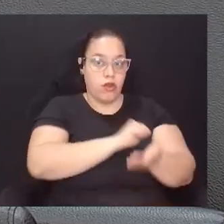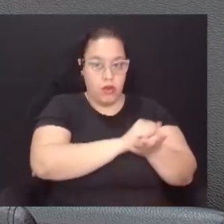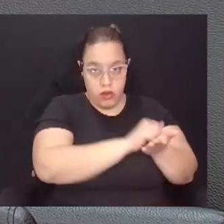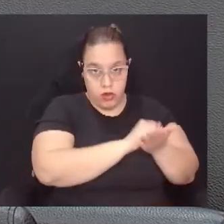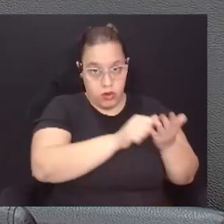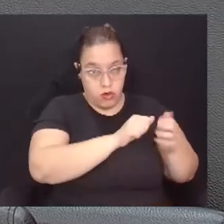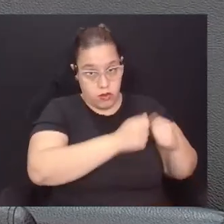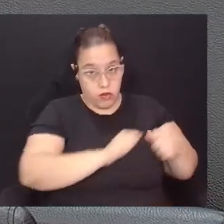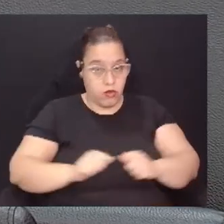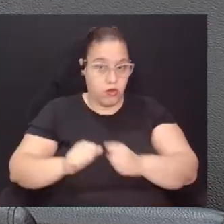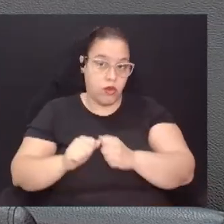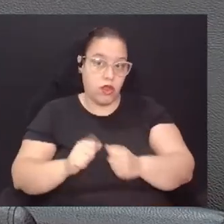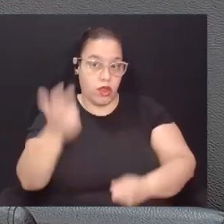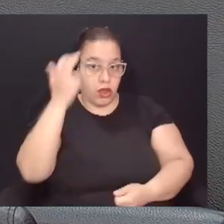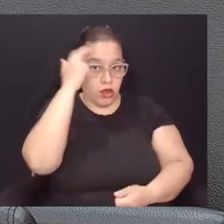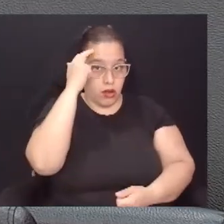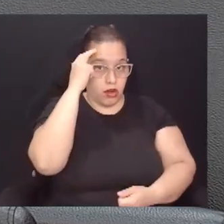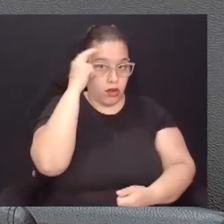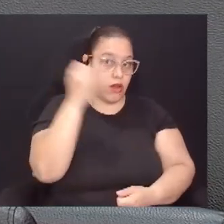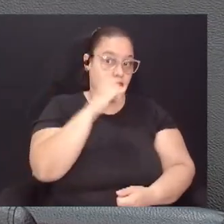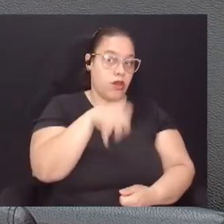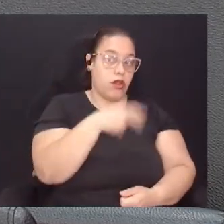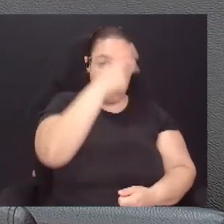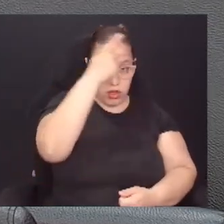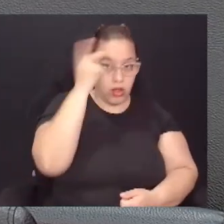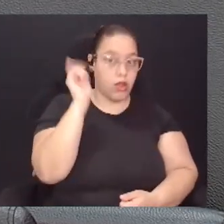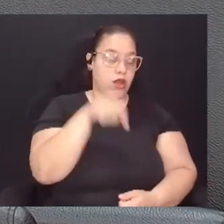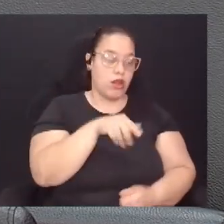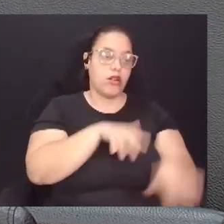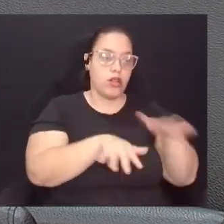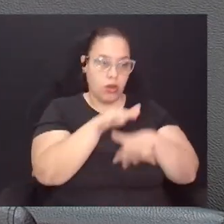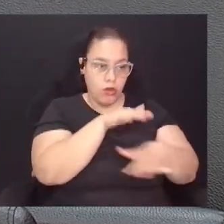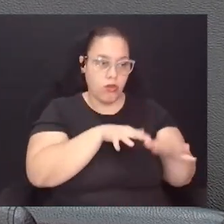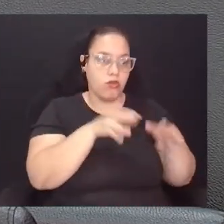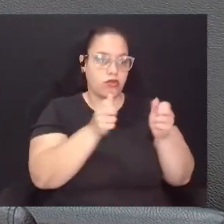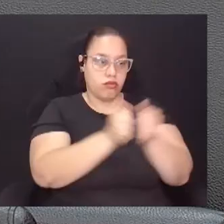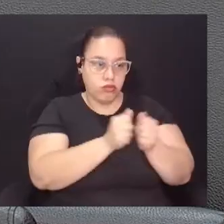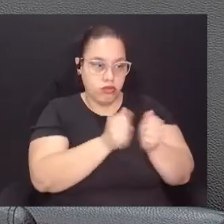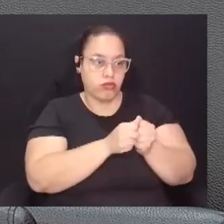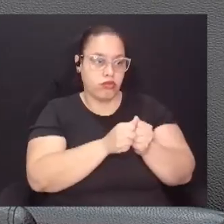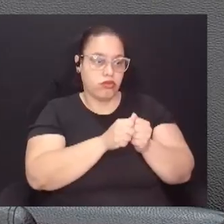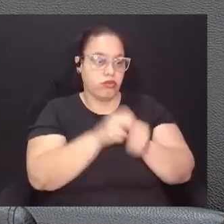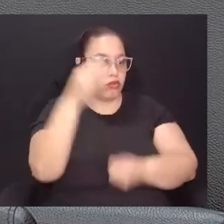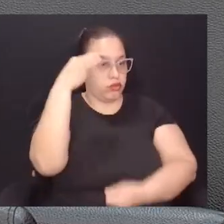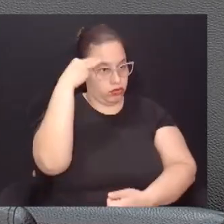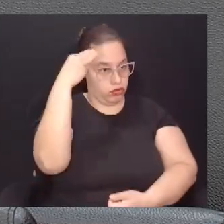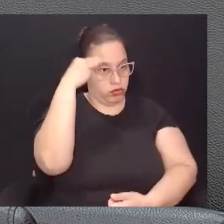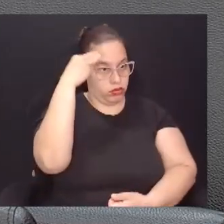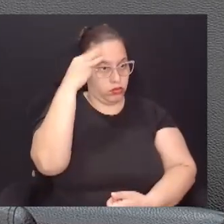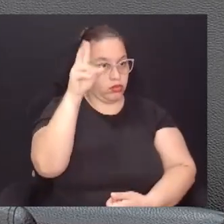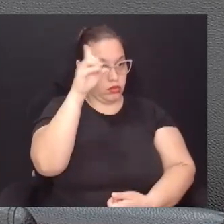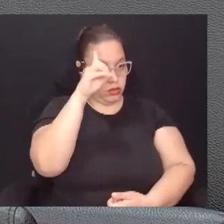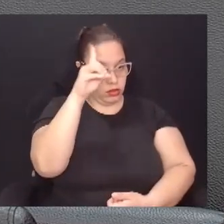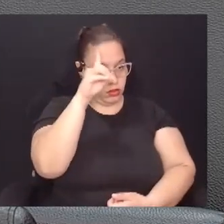lavagem tem uma atividade cultural, né, para aproveitar as pessoas que já estão por ali, né, e também em memória